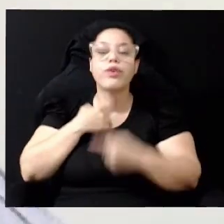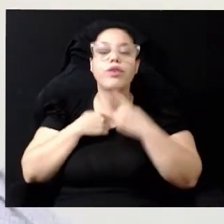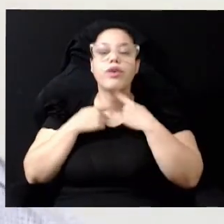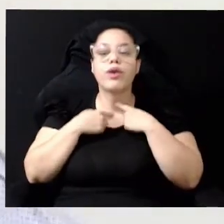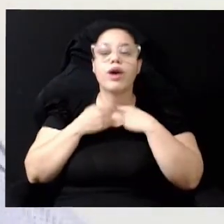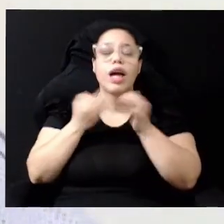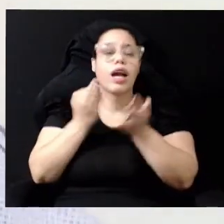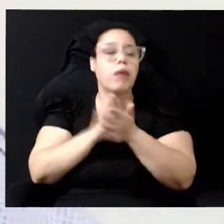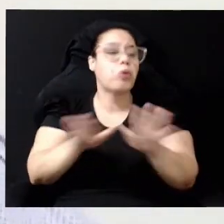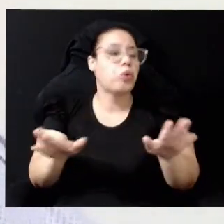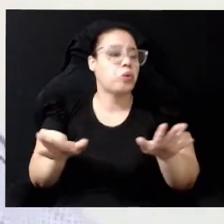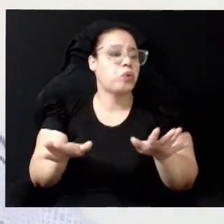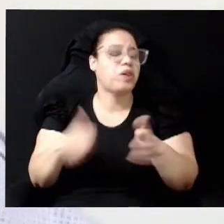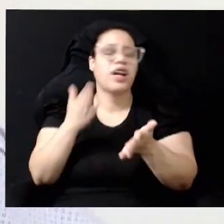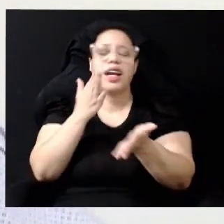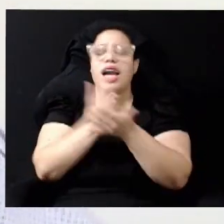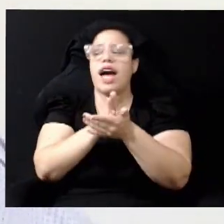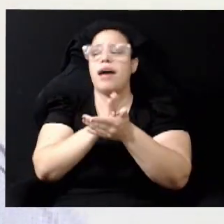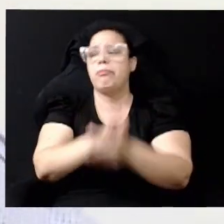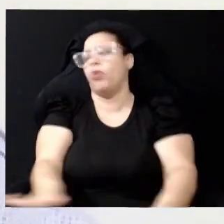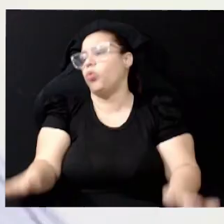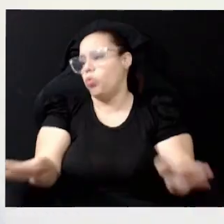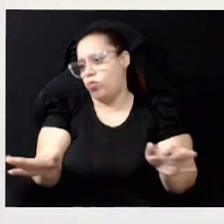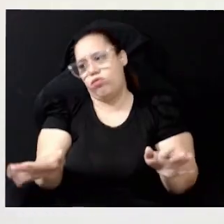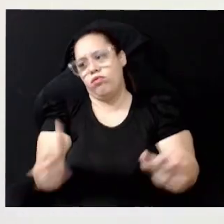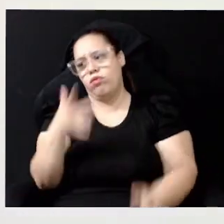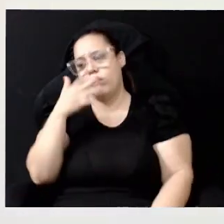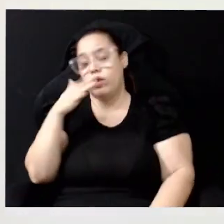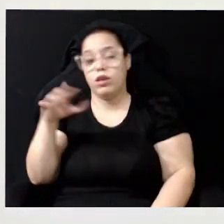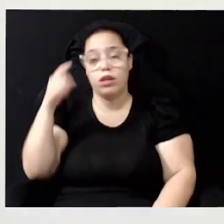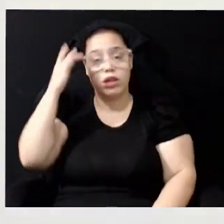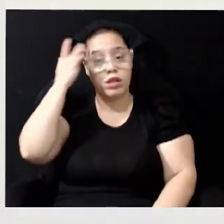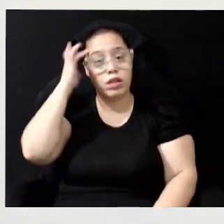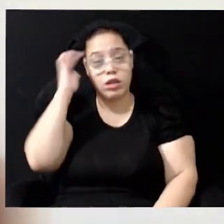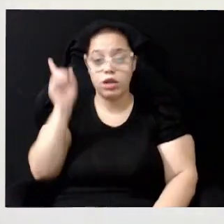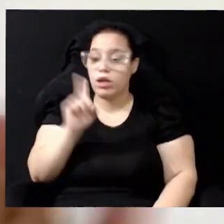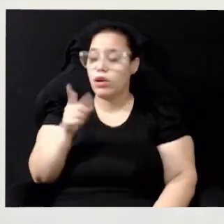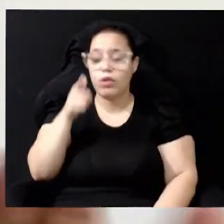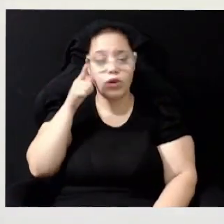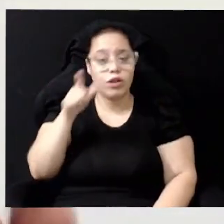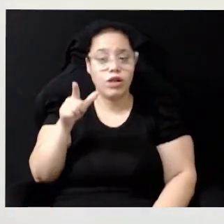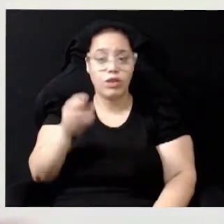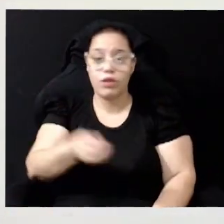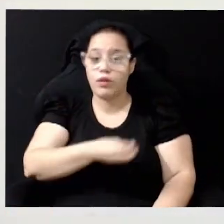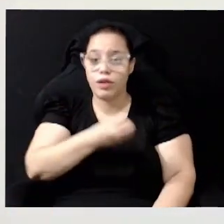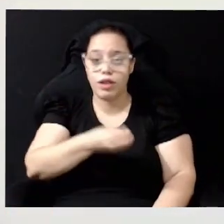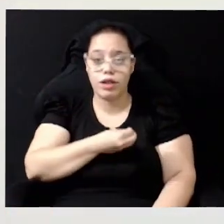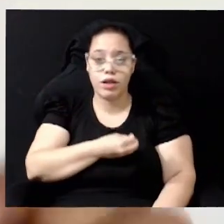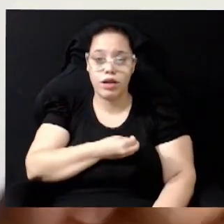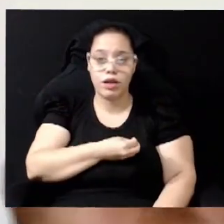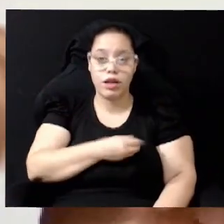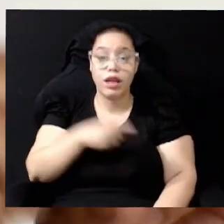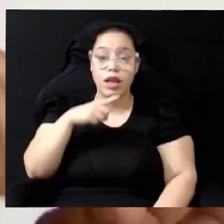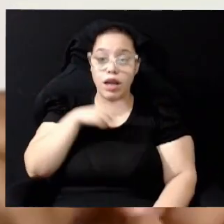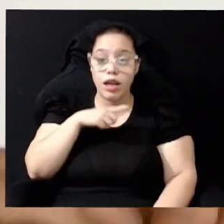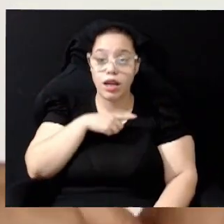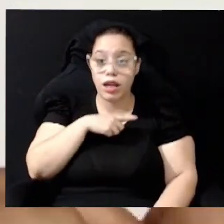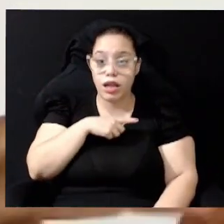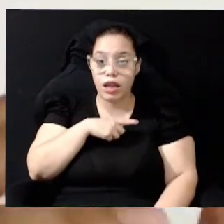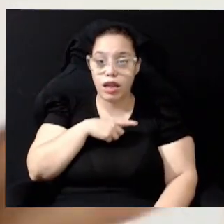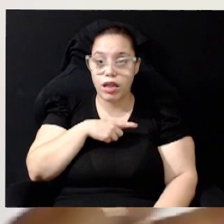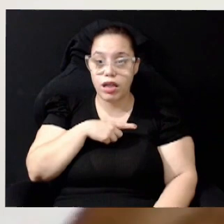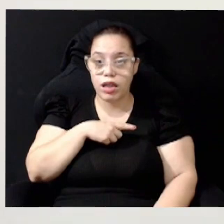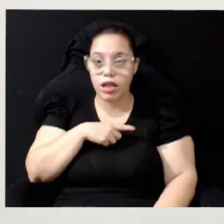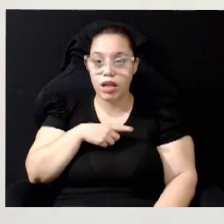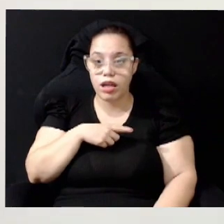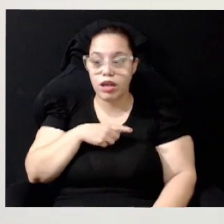acha que é o fim do mundo. Né? A criança acha que ela não vai conseguir sobreviver se ela não ter